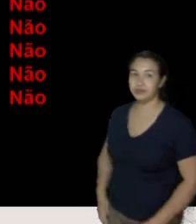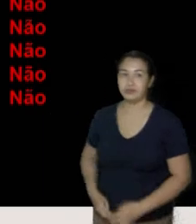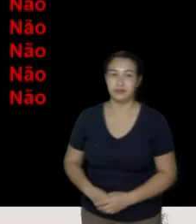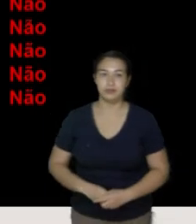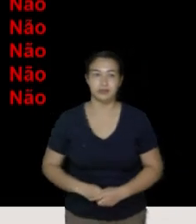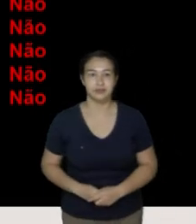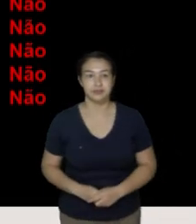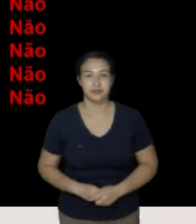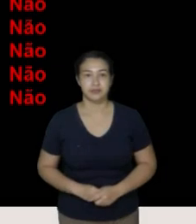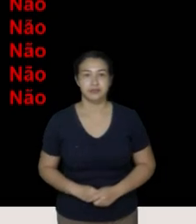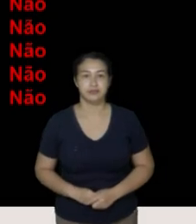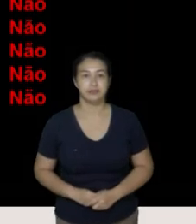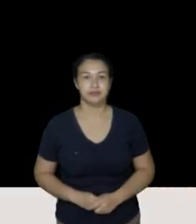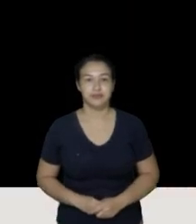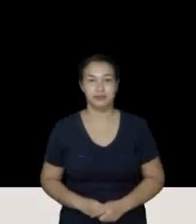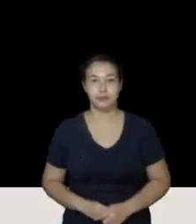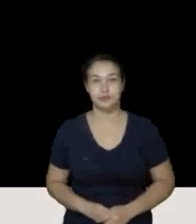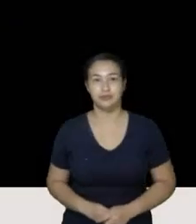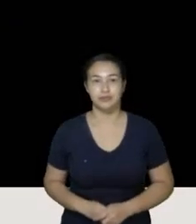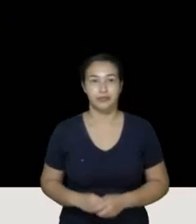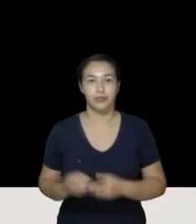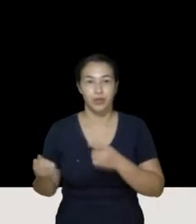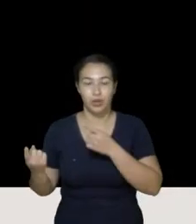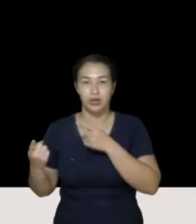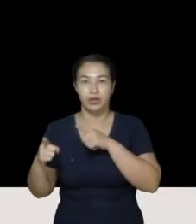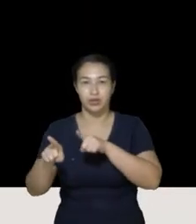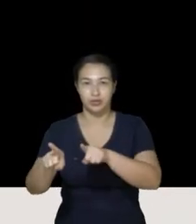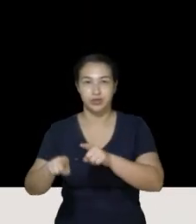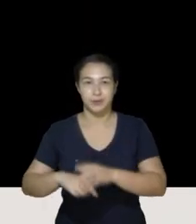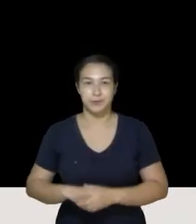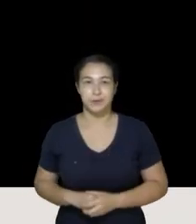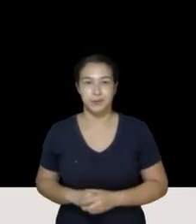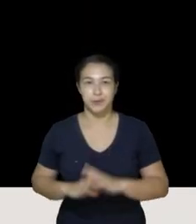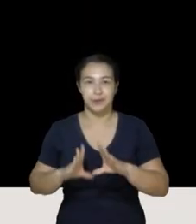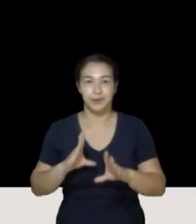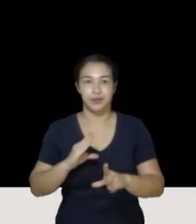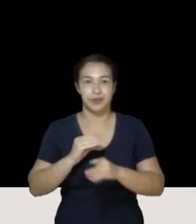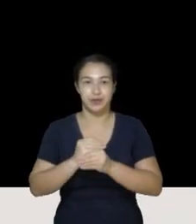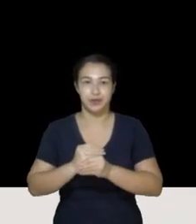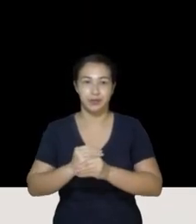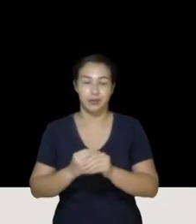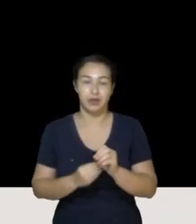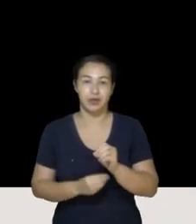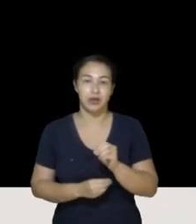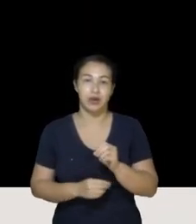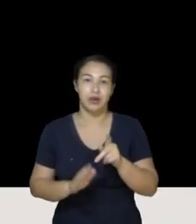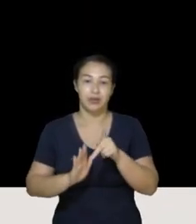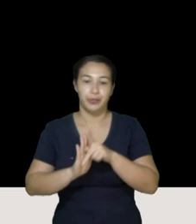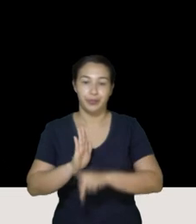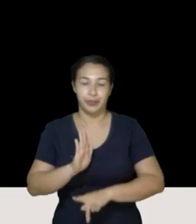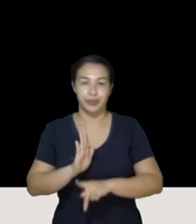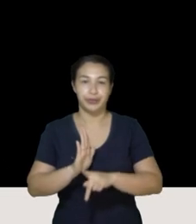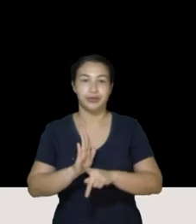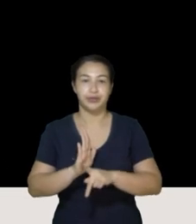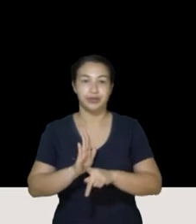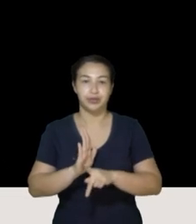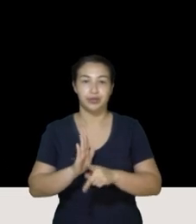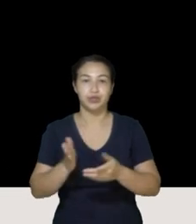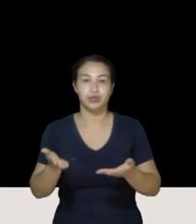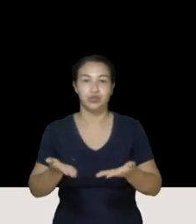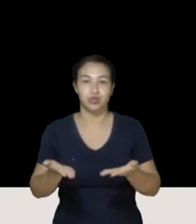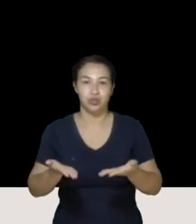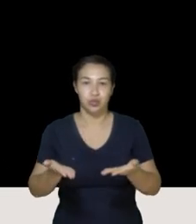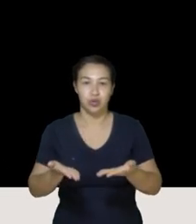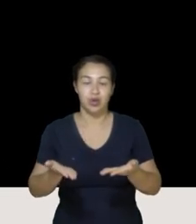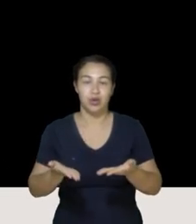Com a rejeição da emenda, o projeto volta a ser o